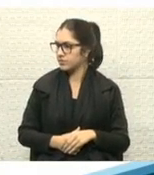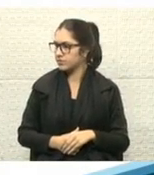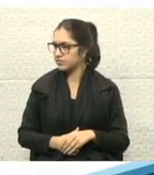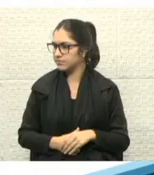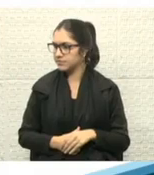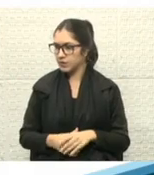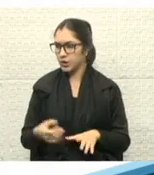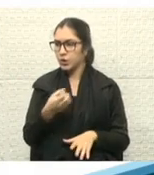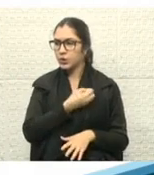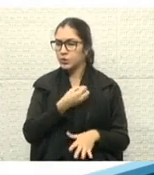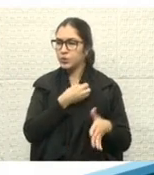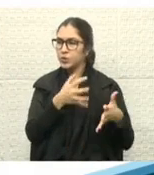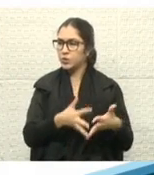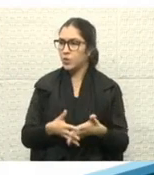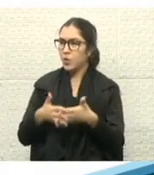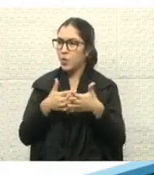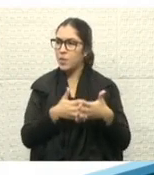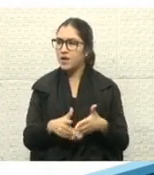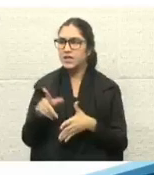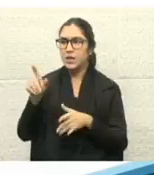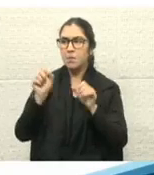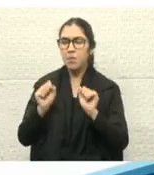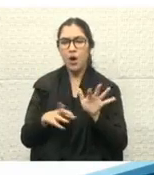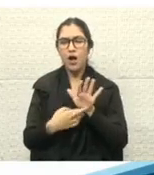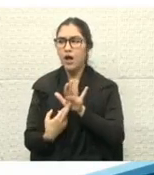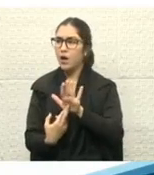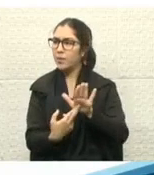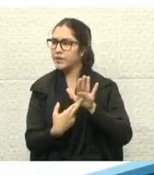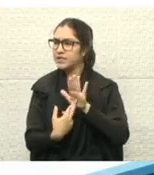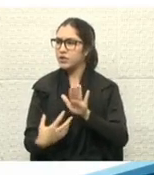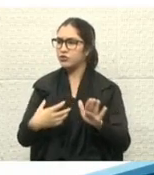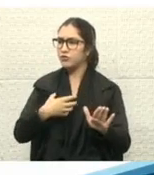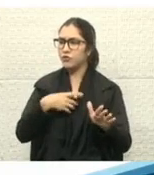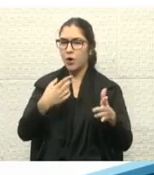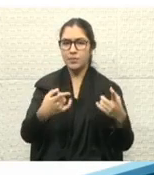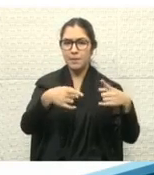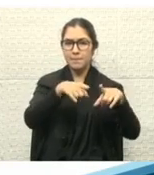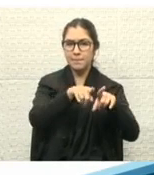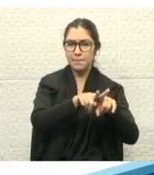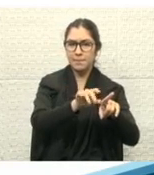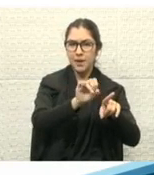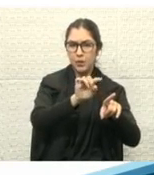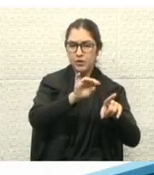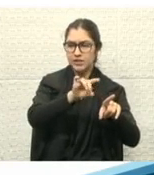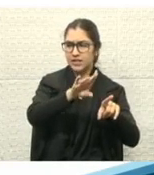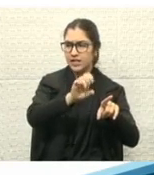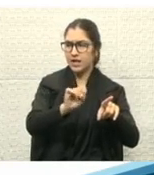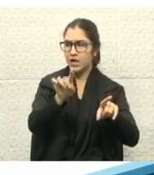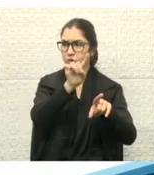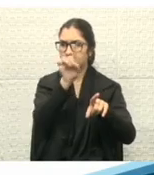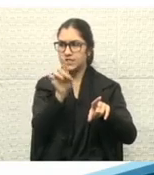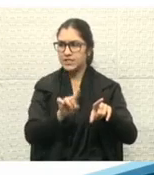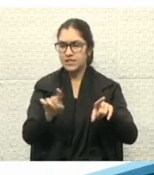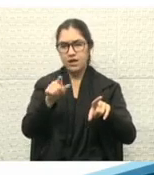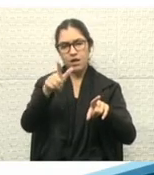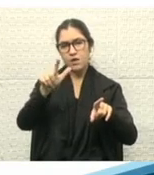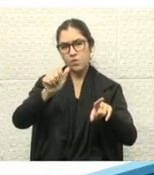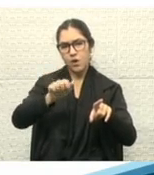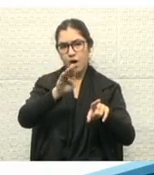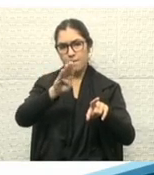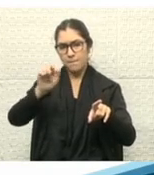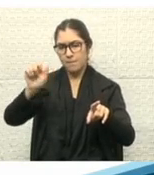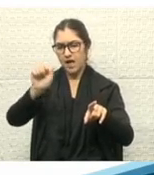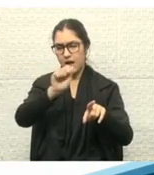Bom, o número complexo, ele pode ser representado na forma de par ordenado, com z sendo dado por